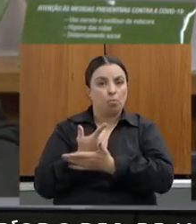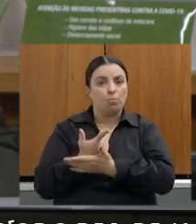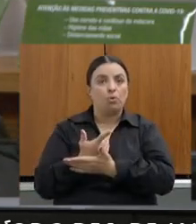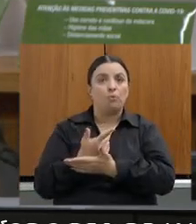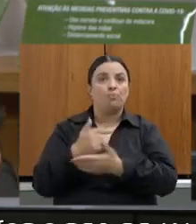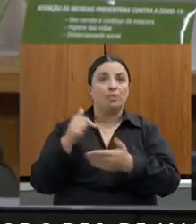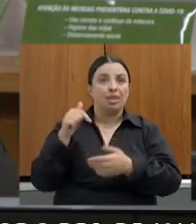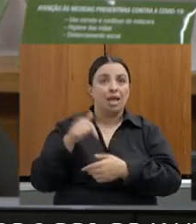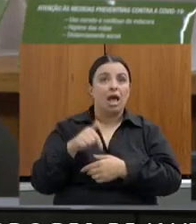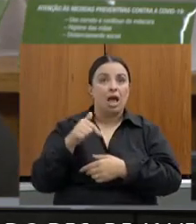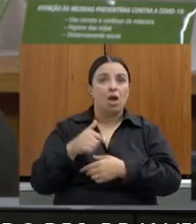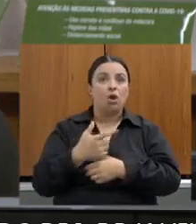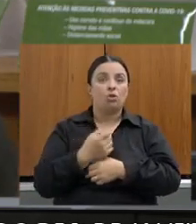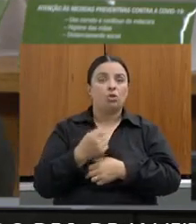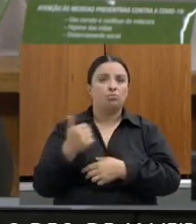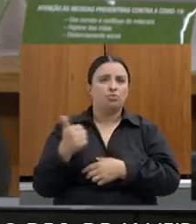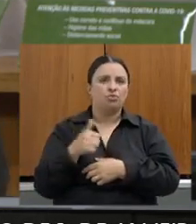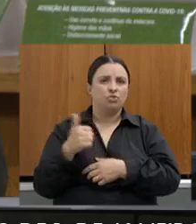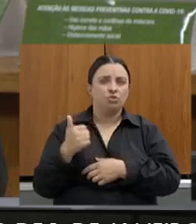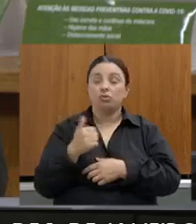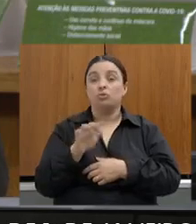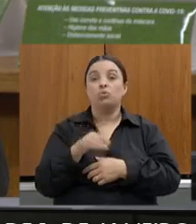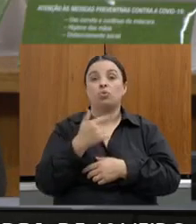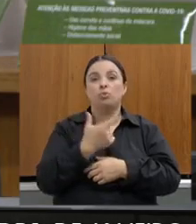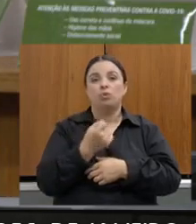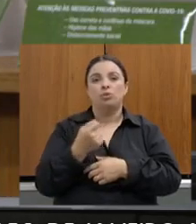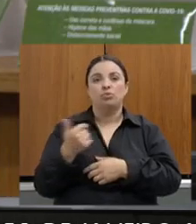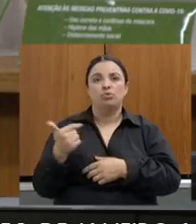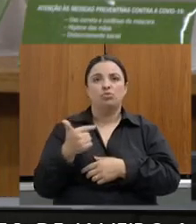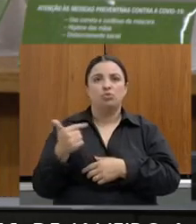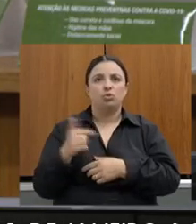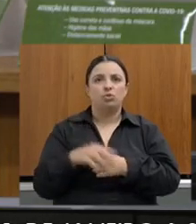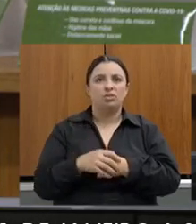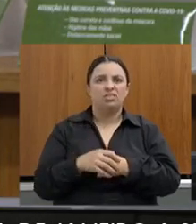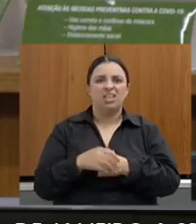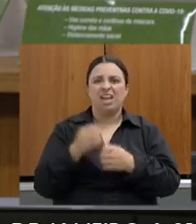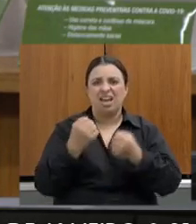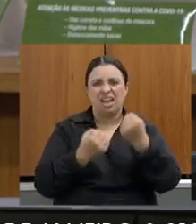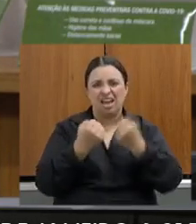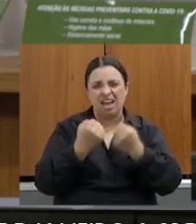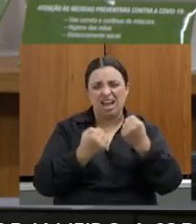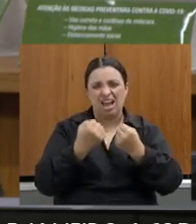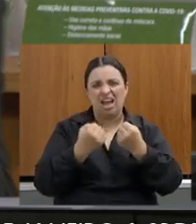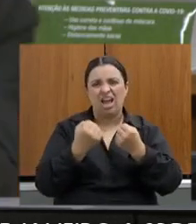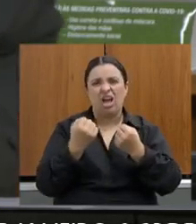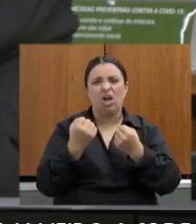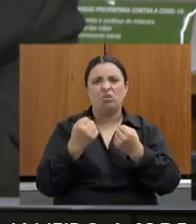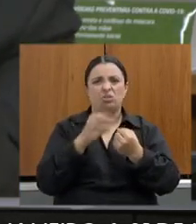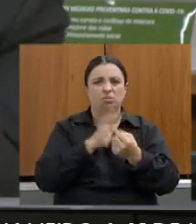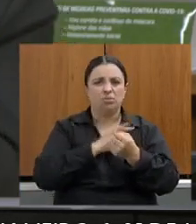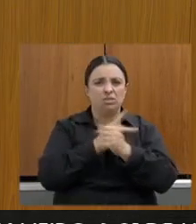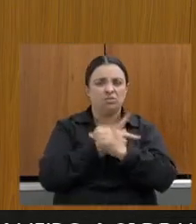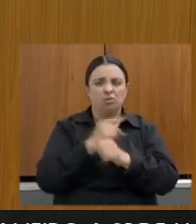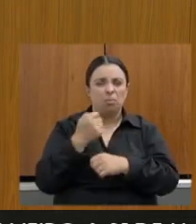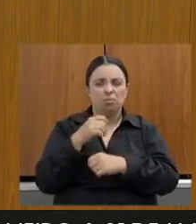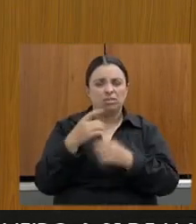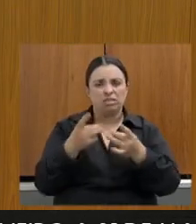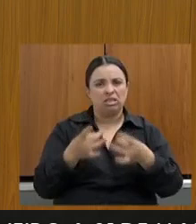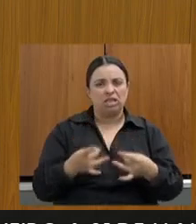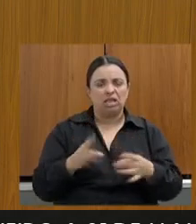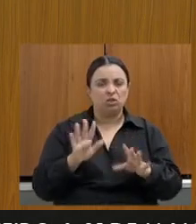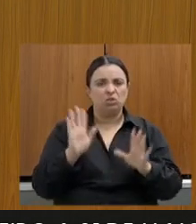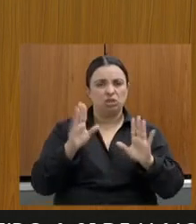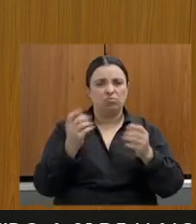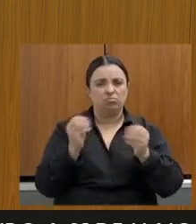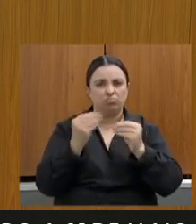Tá bom eu acho que em turnês veículos eu não vou detalhar aí eu acho que já tá na apresentação né queridos o